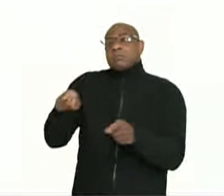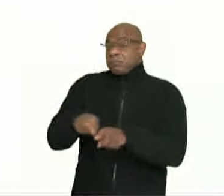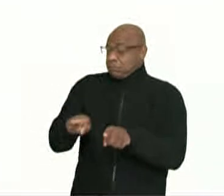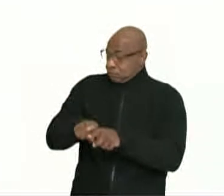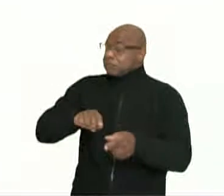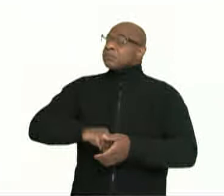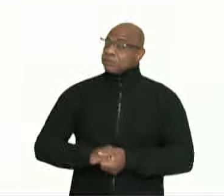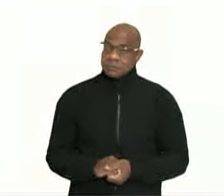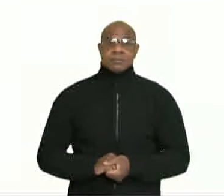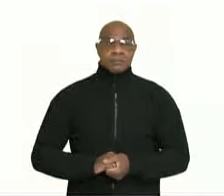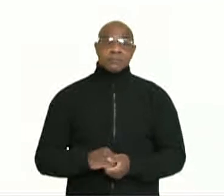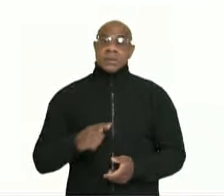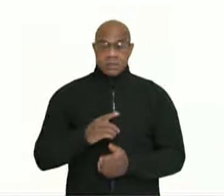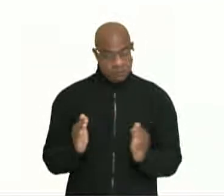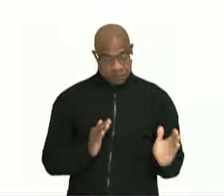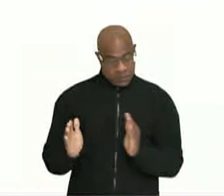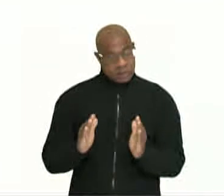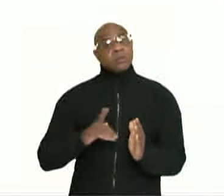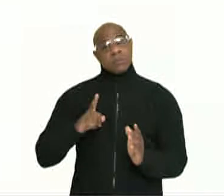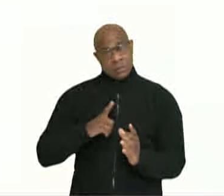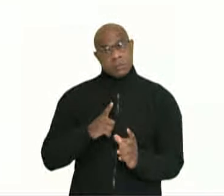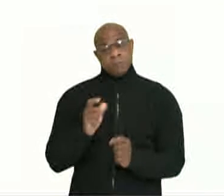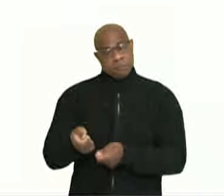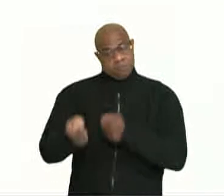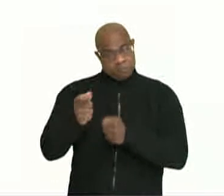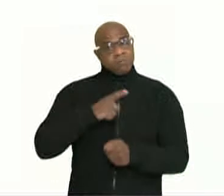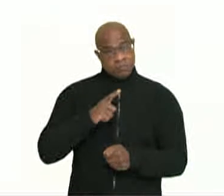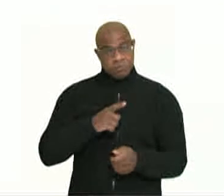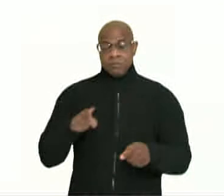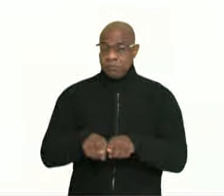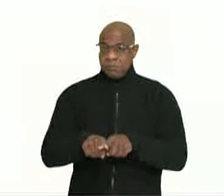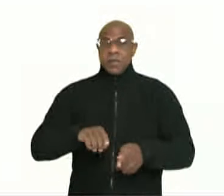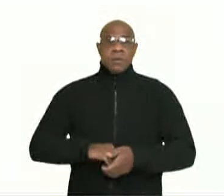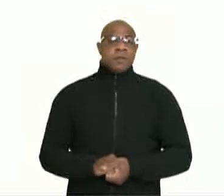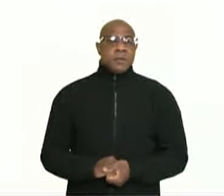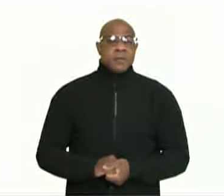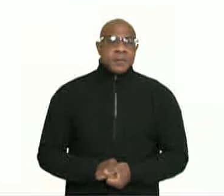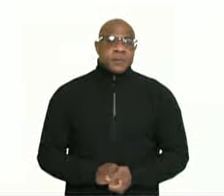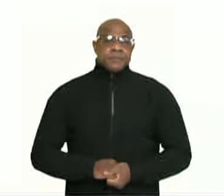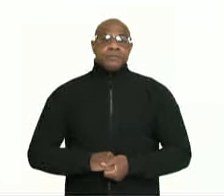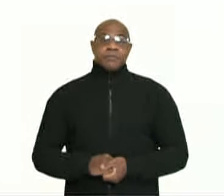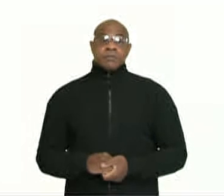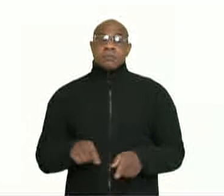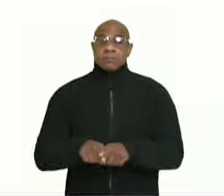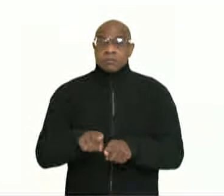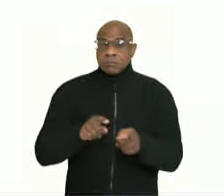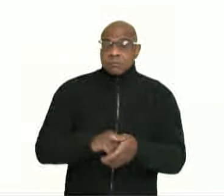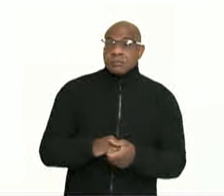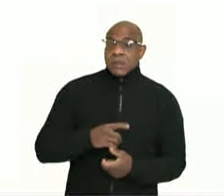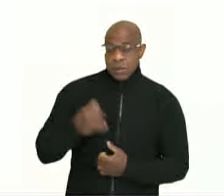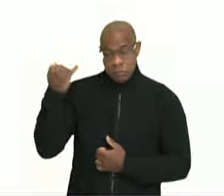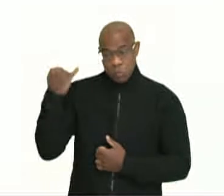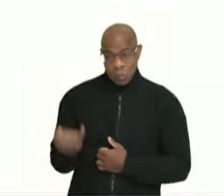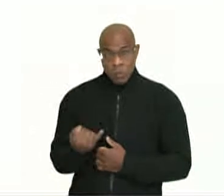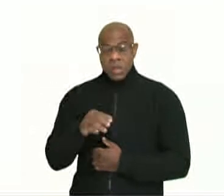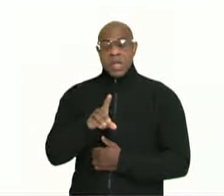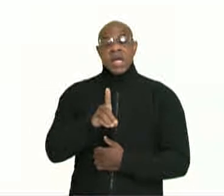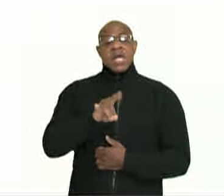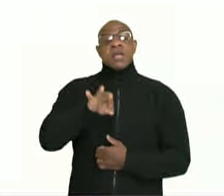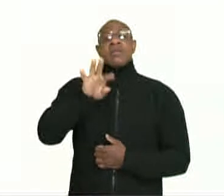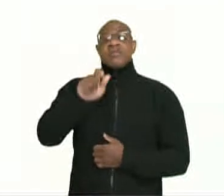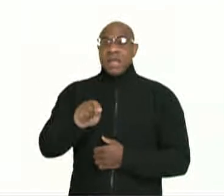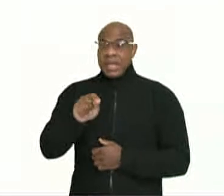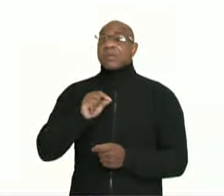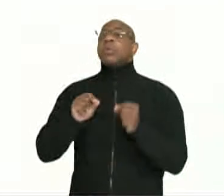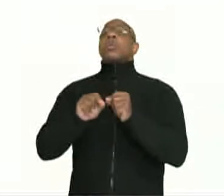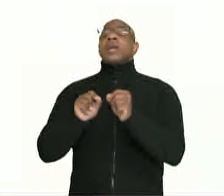tá bom? Tem épocas para determinadas espécies. Seguir uma dieta privilegiando produtos da